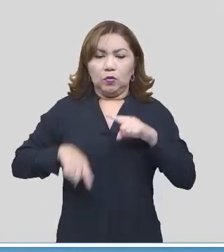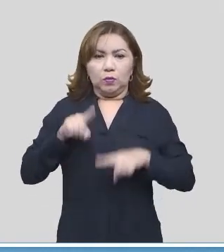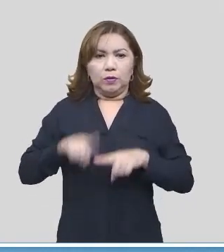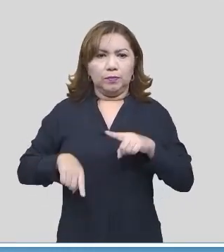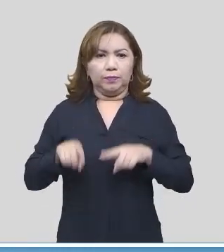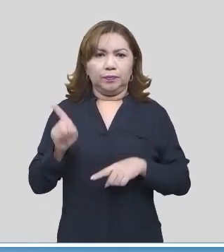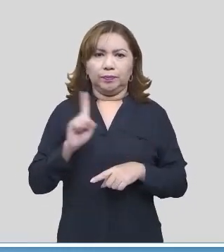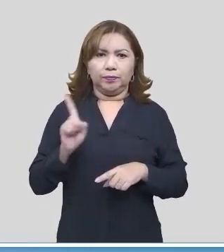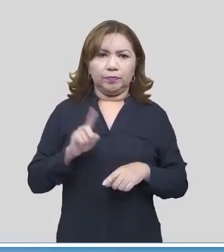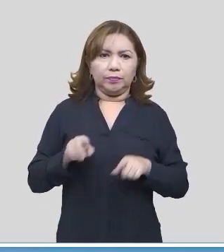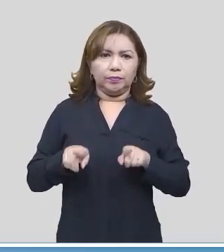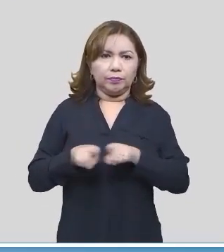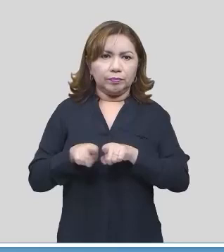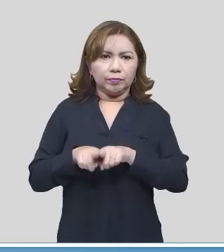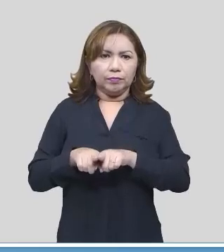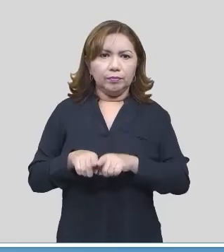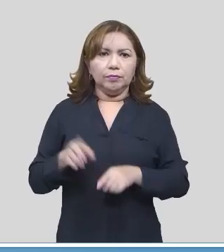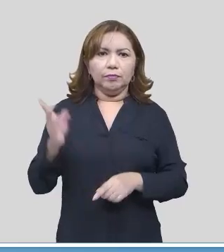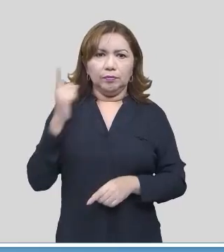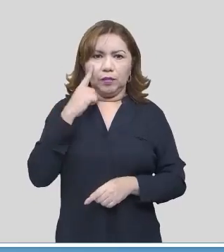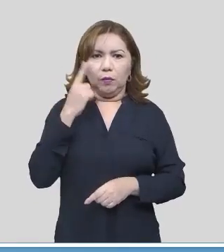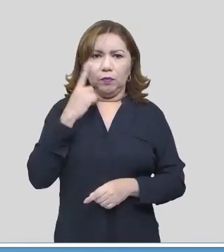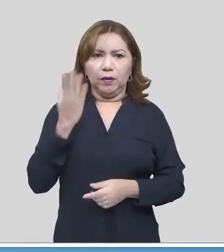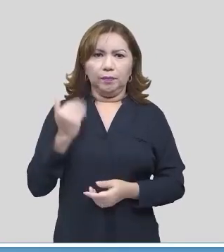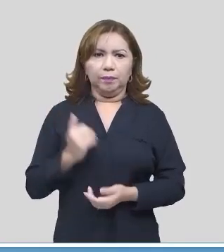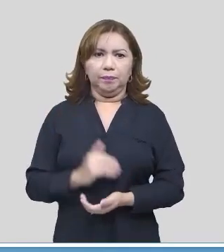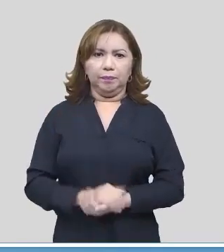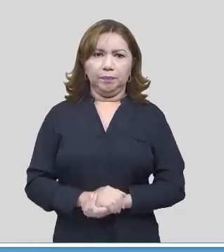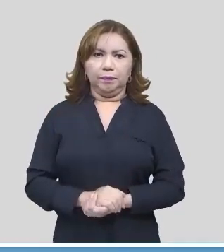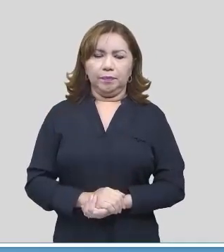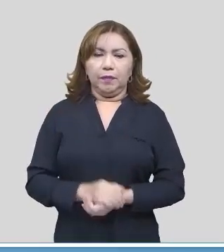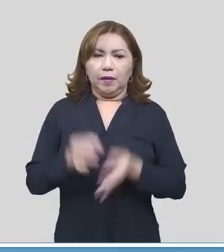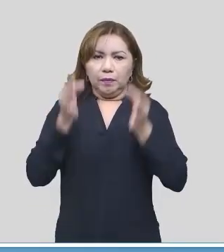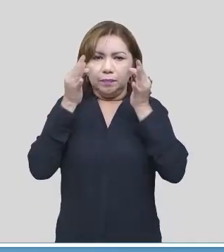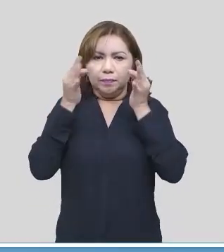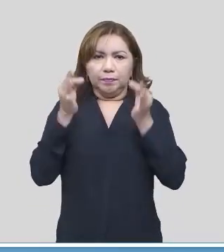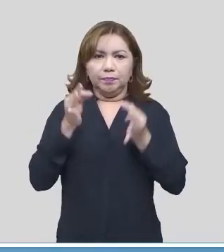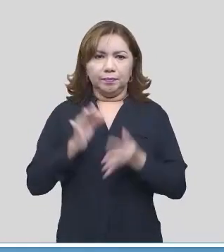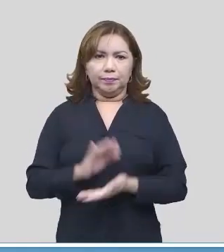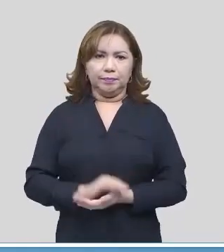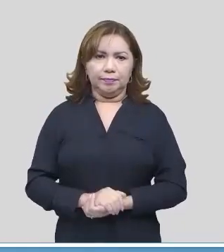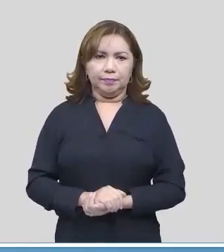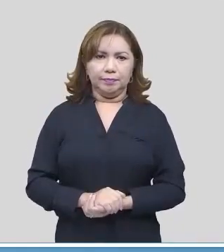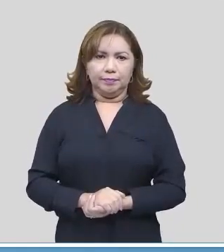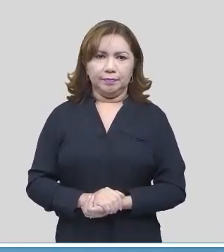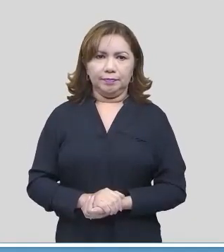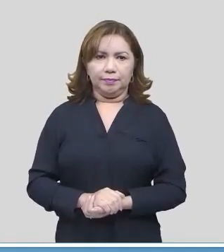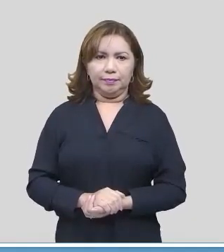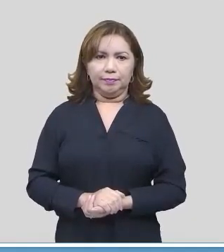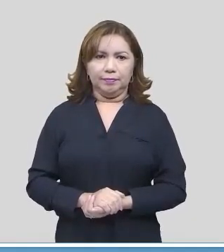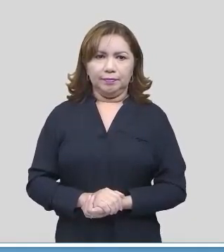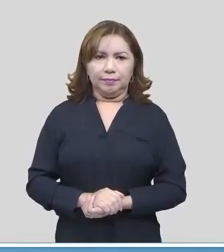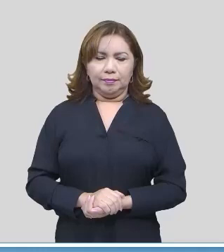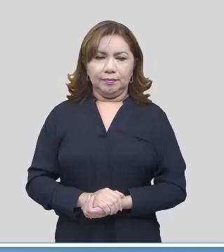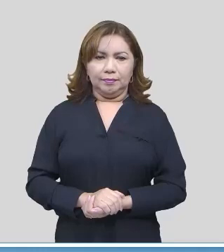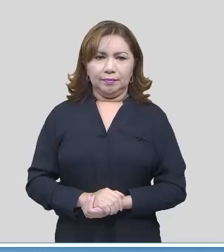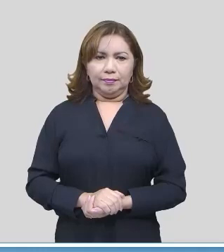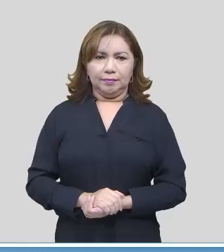padronizados. Vamos descobrir alguns? Vem comigo, crianças, muita atenção, muita atenção.